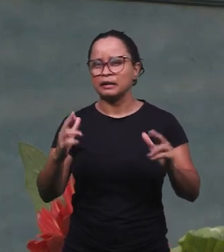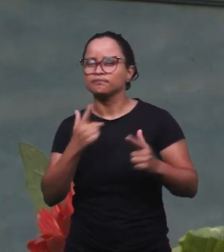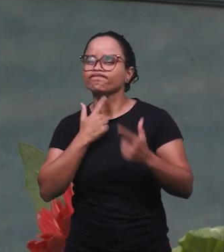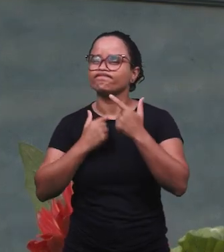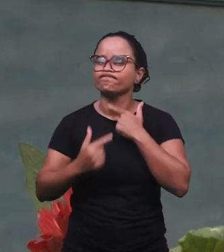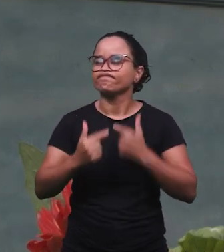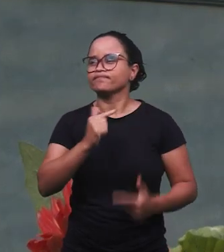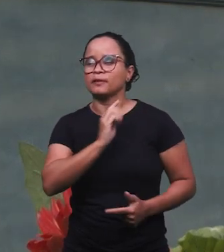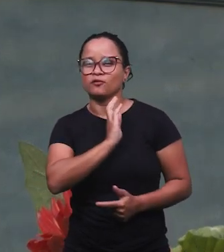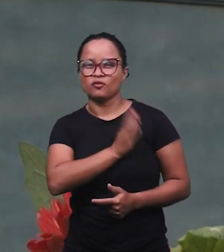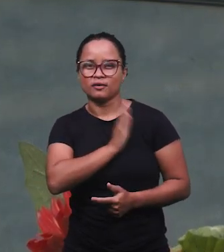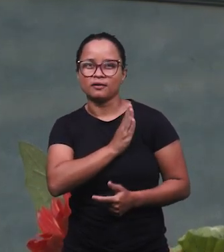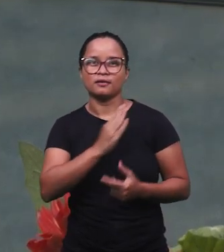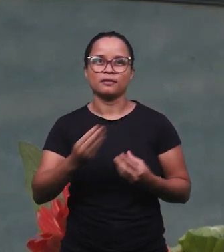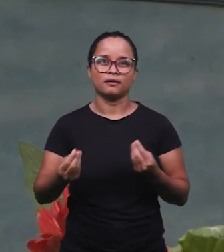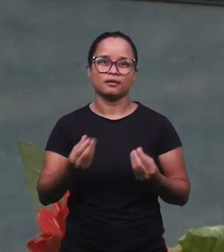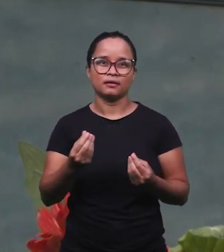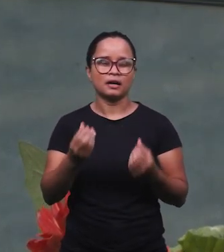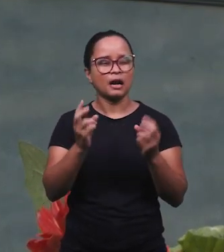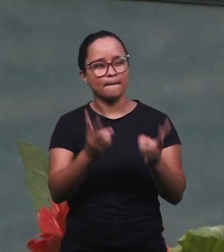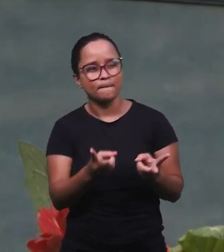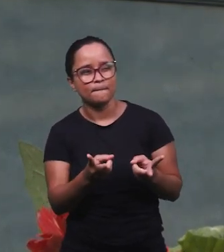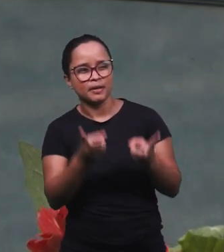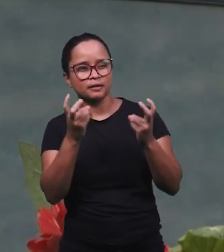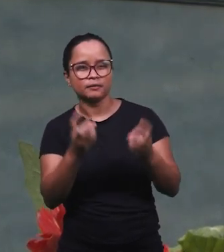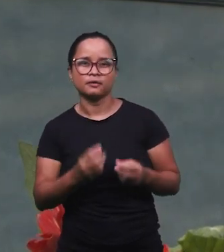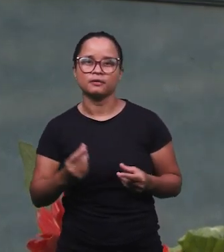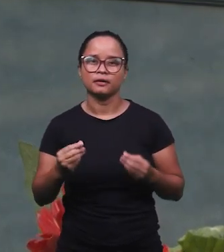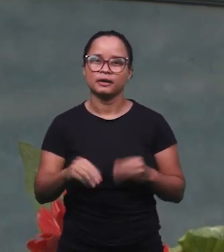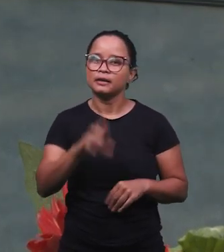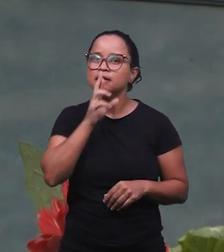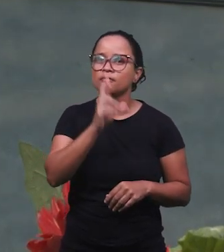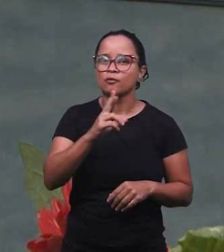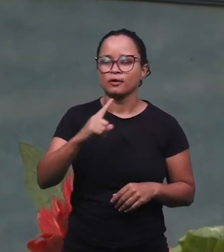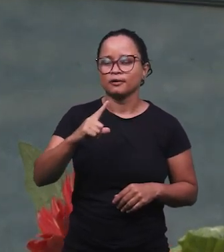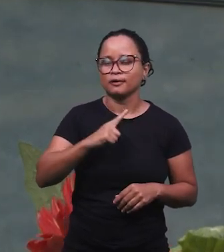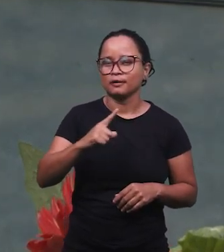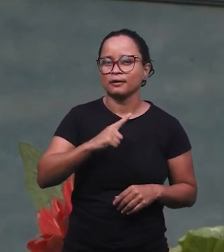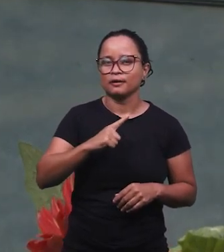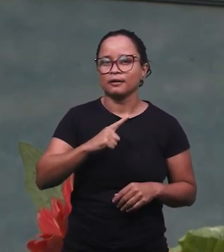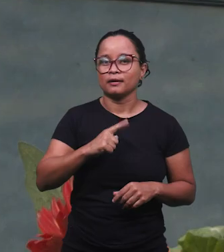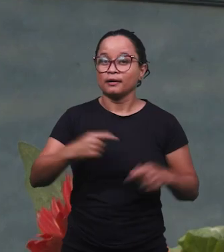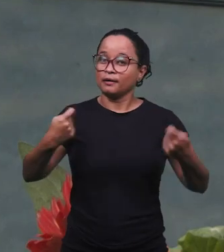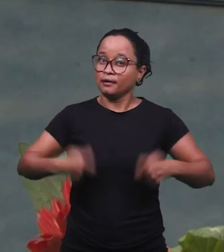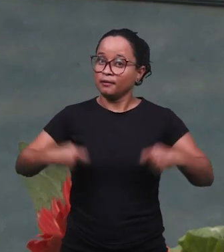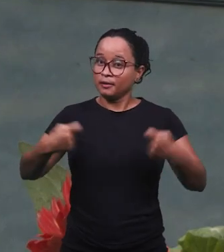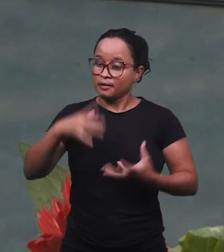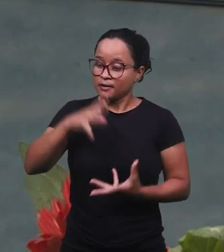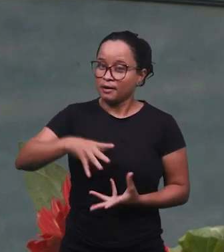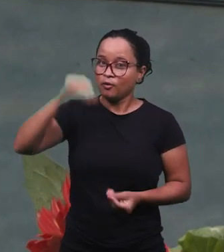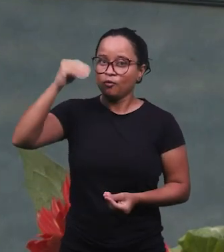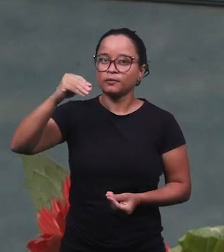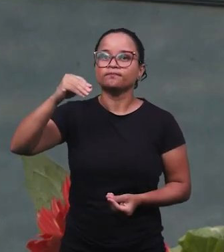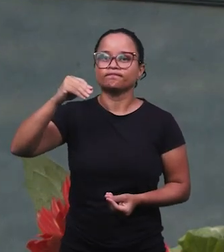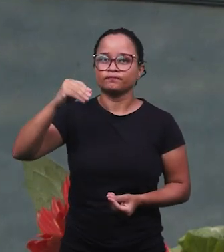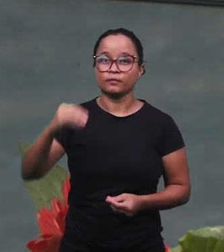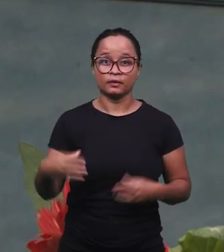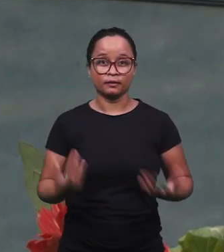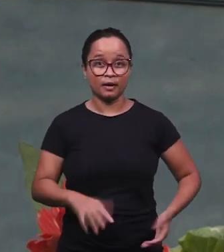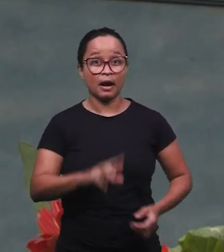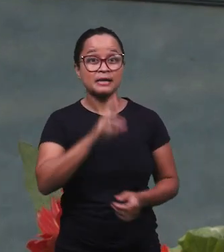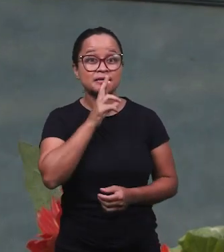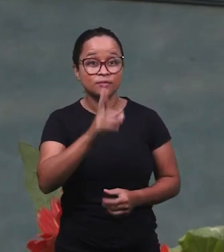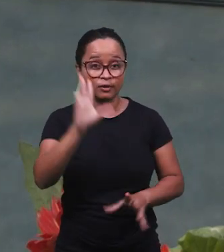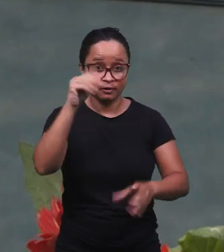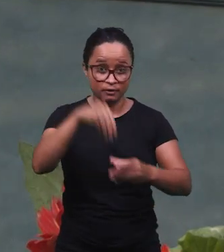desejo, a percepção de que há uma resposta para a necessidade da alma e que essa resposta